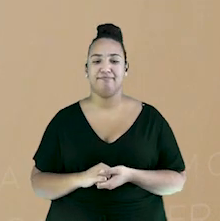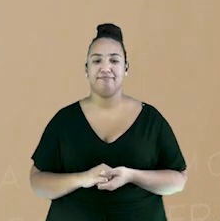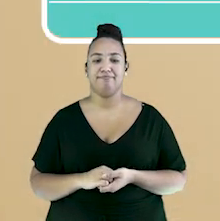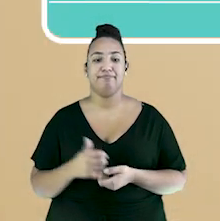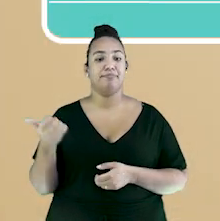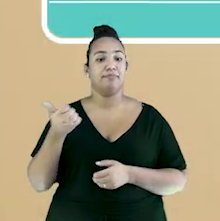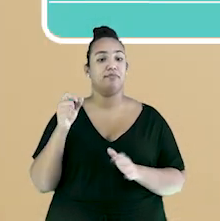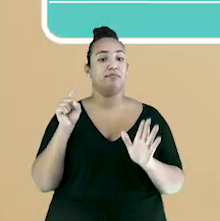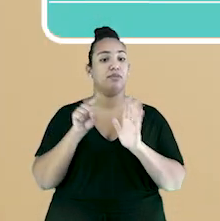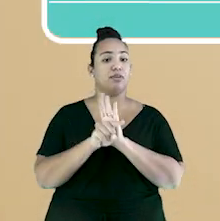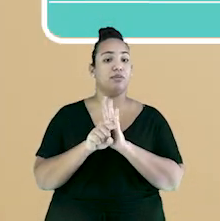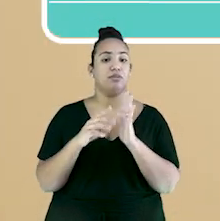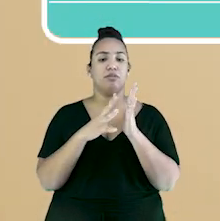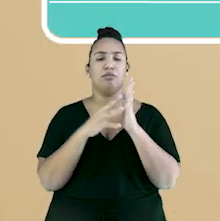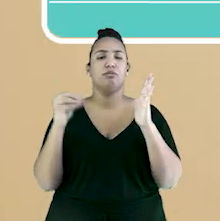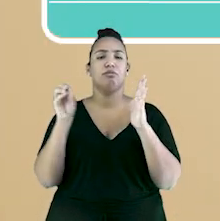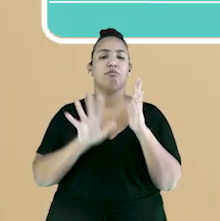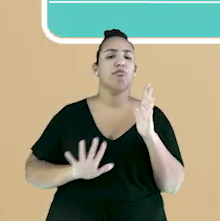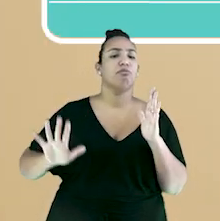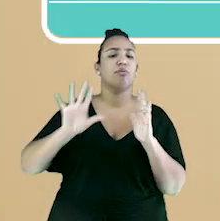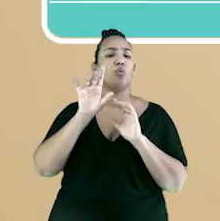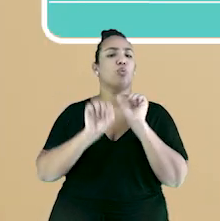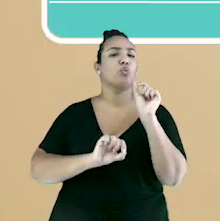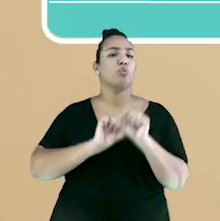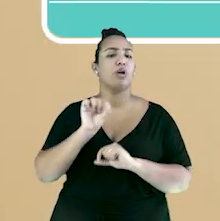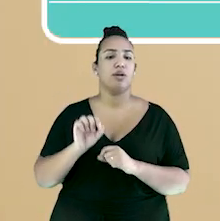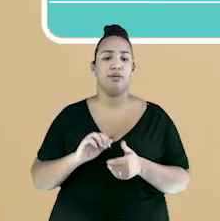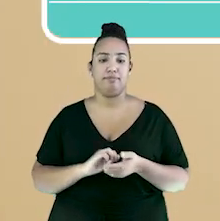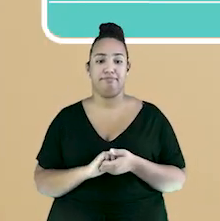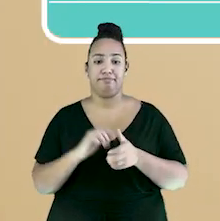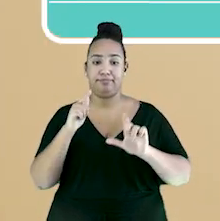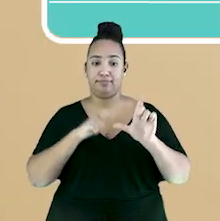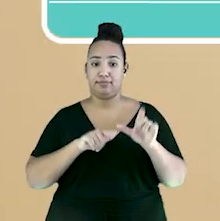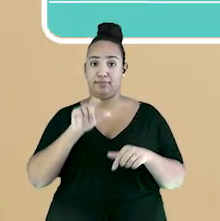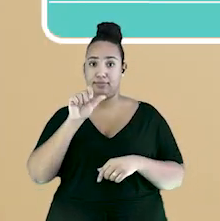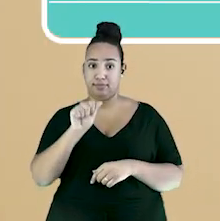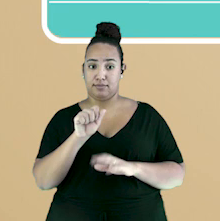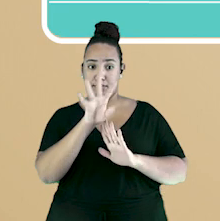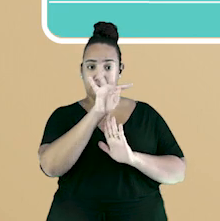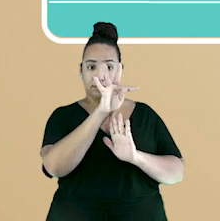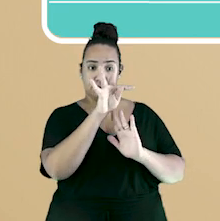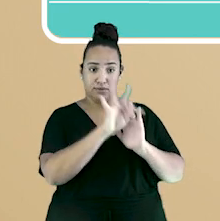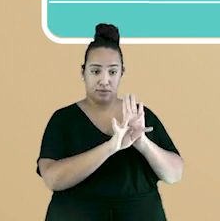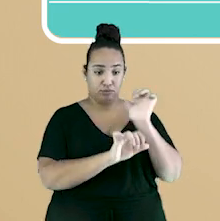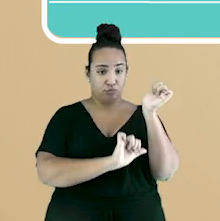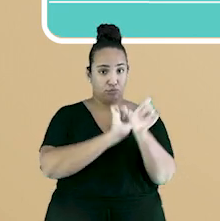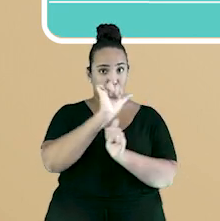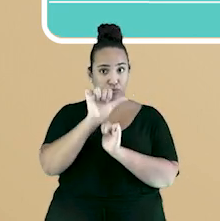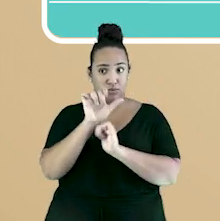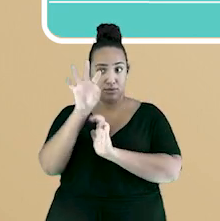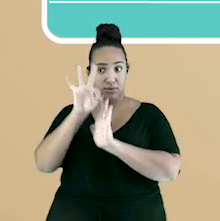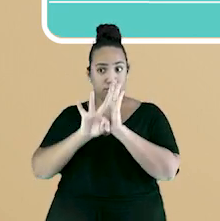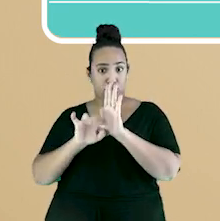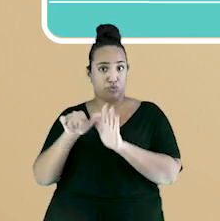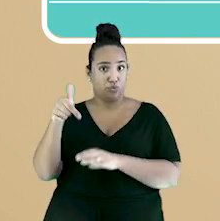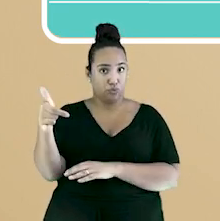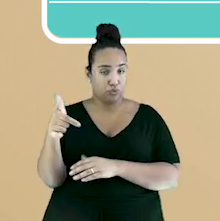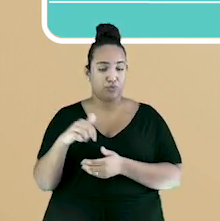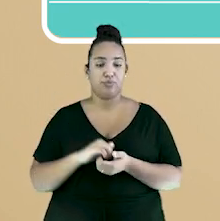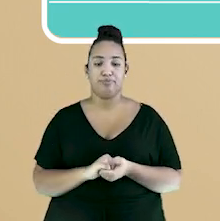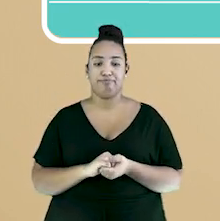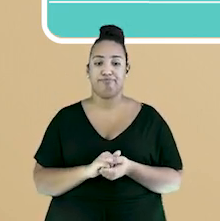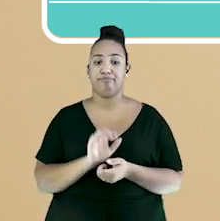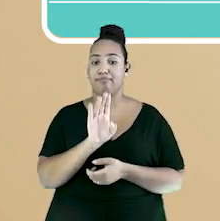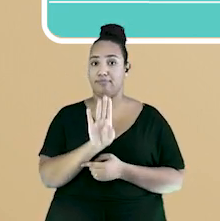lá? Questão número 1. O que é intertextualidade? Letra A. É quando um texto se transforma em outro.